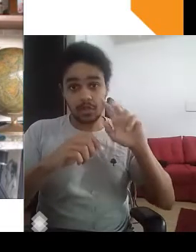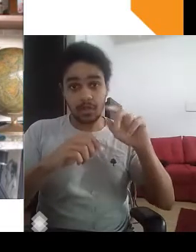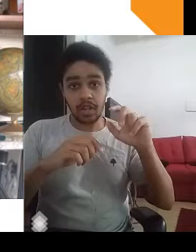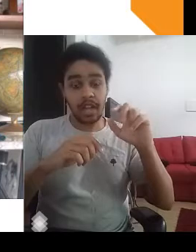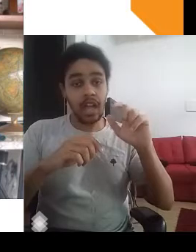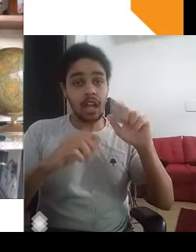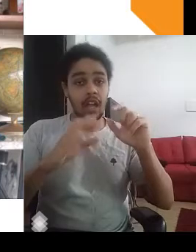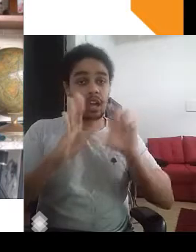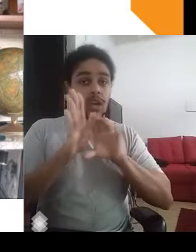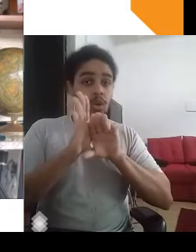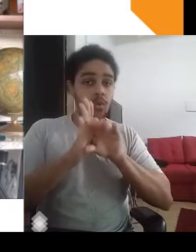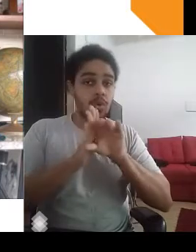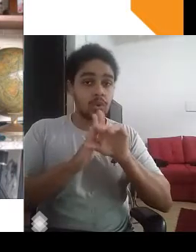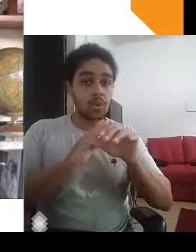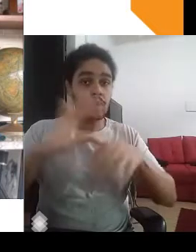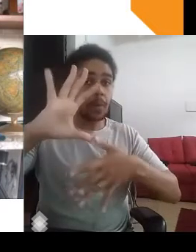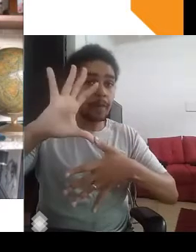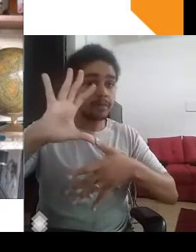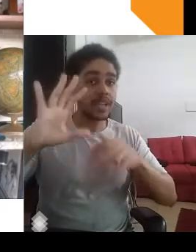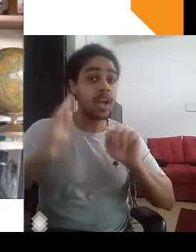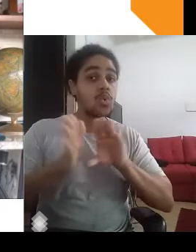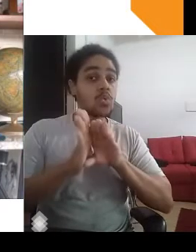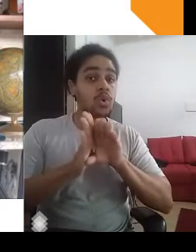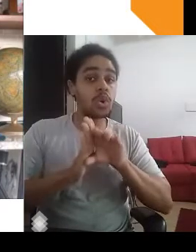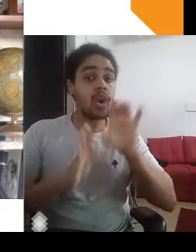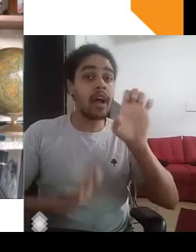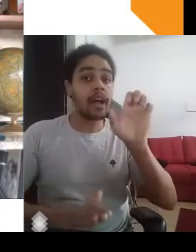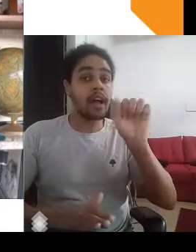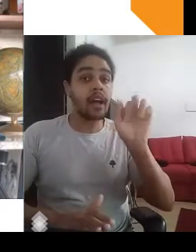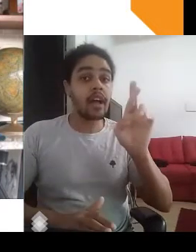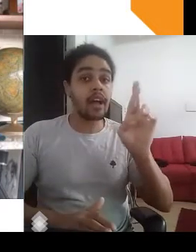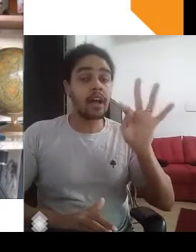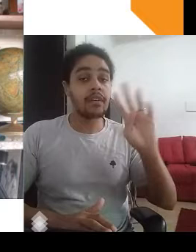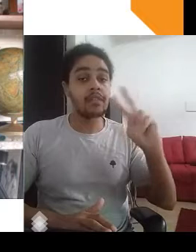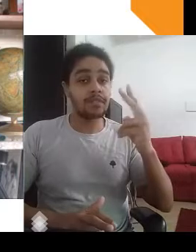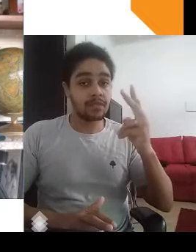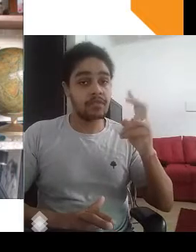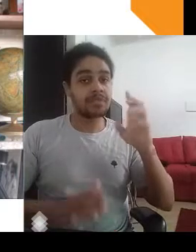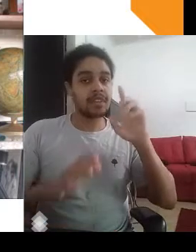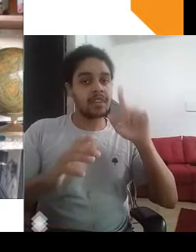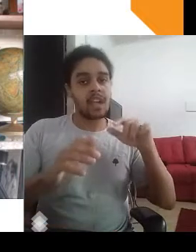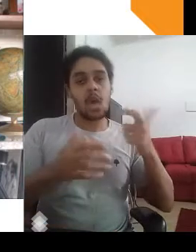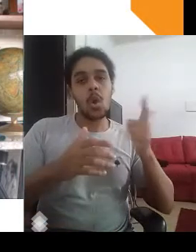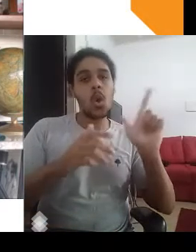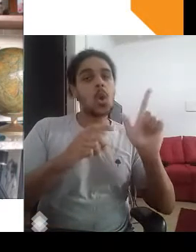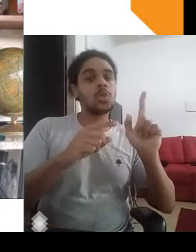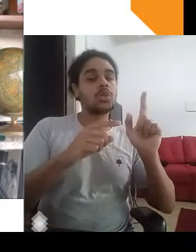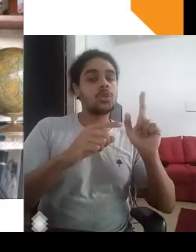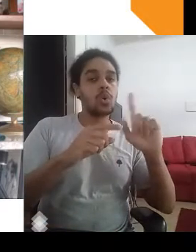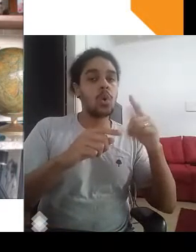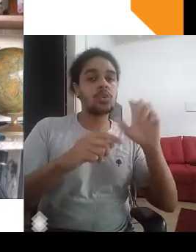o sobrevoo que a gente fez não foi pelo Google Maps, foi pelo Google Earth, que é uma outra ferramenta desta